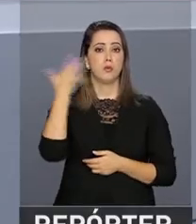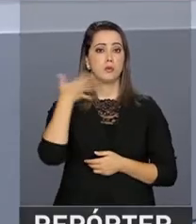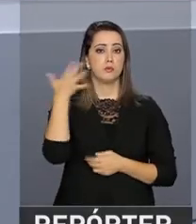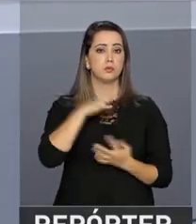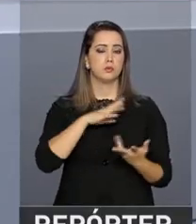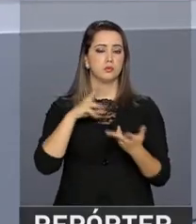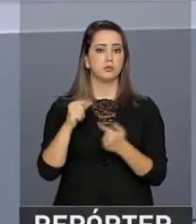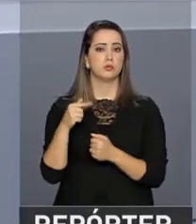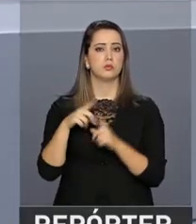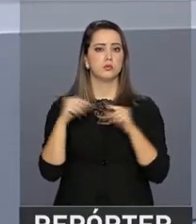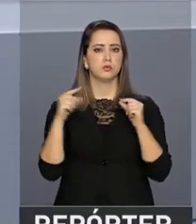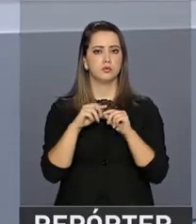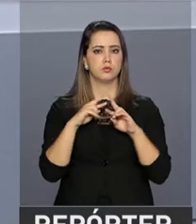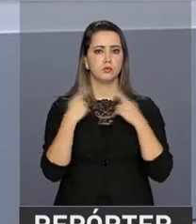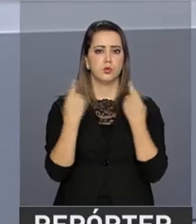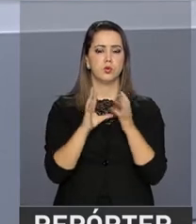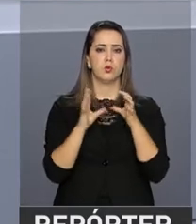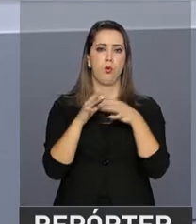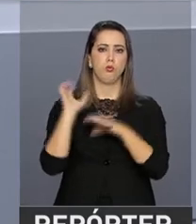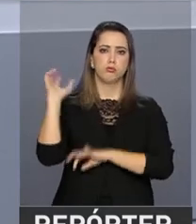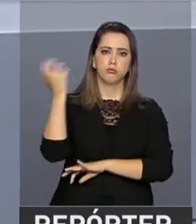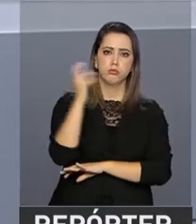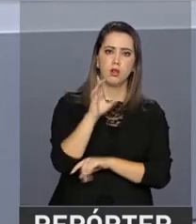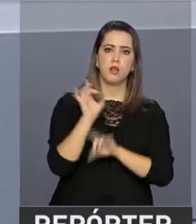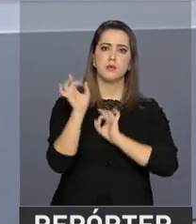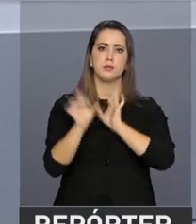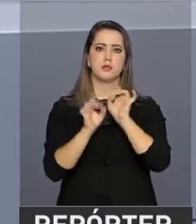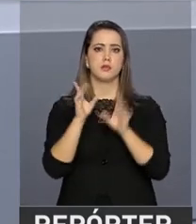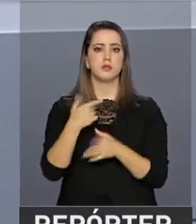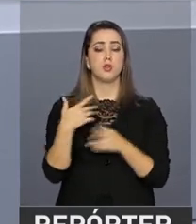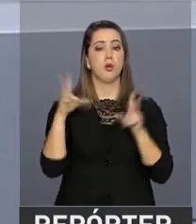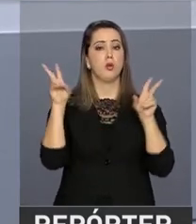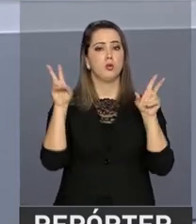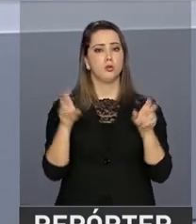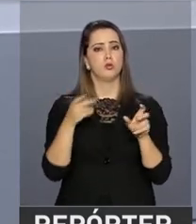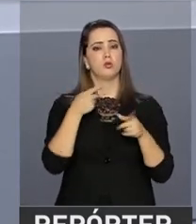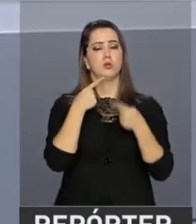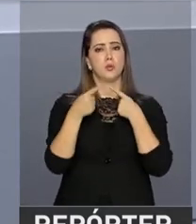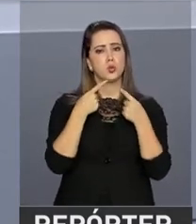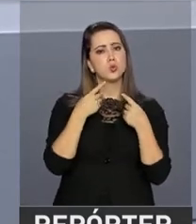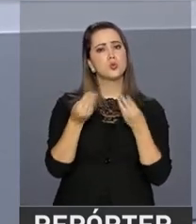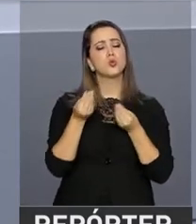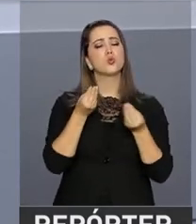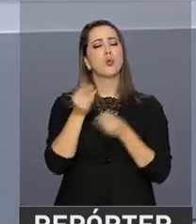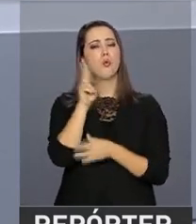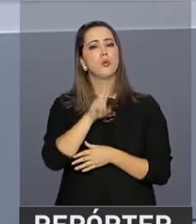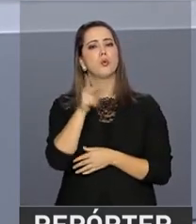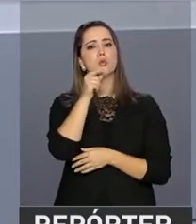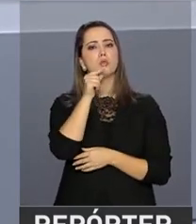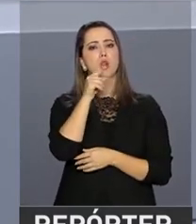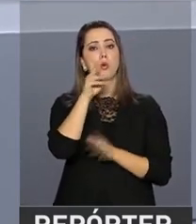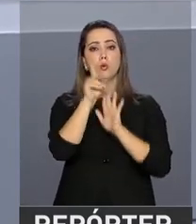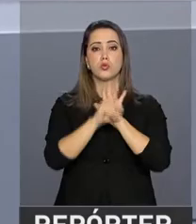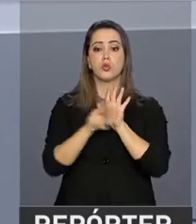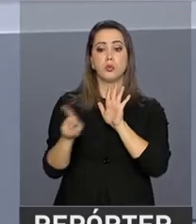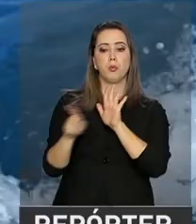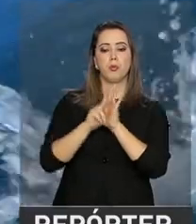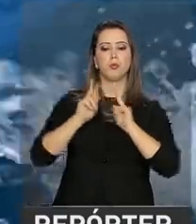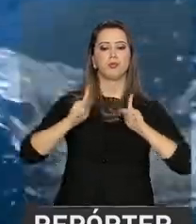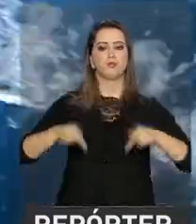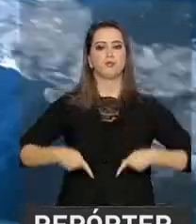em brasília reúne ambientalistas e especialistas no tema e discutir o uso da água como direito humano